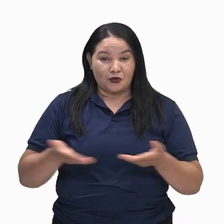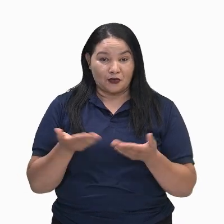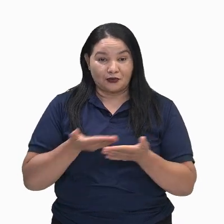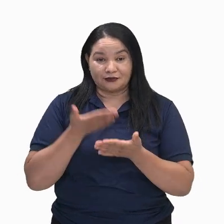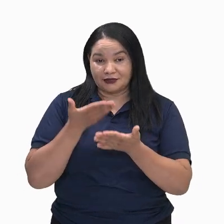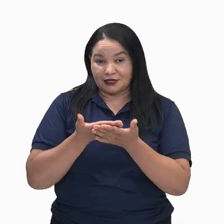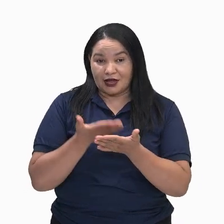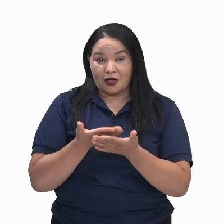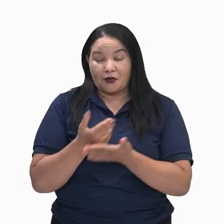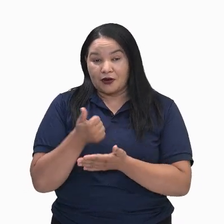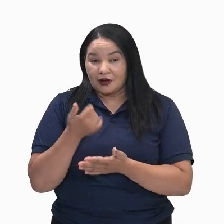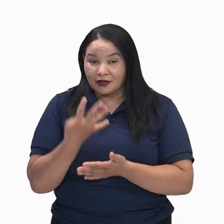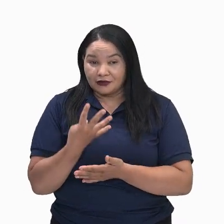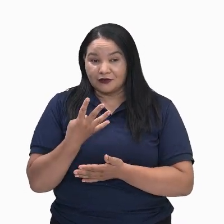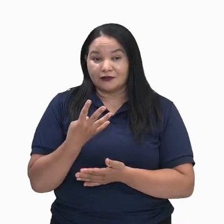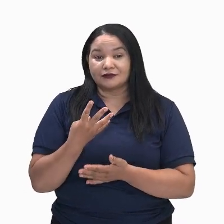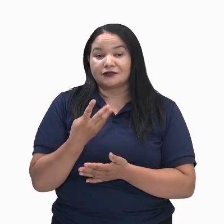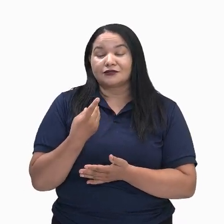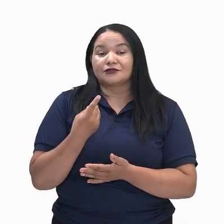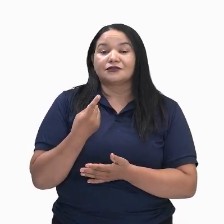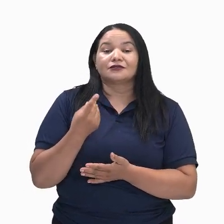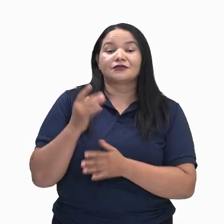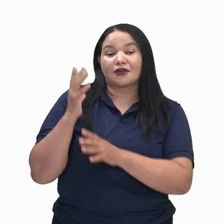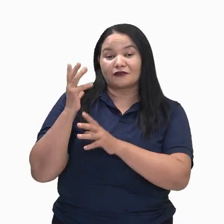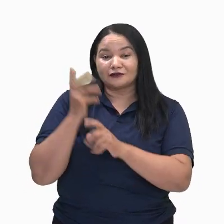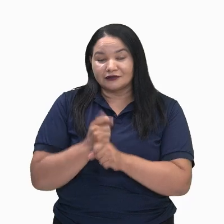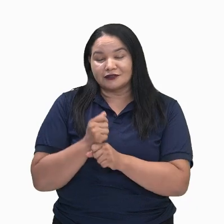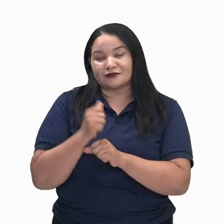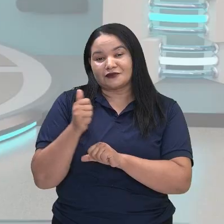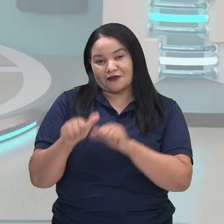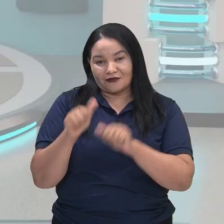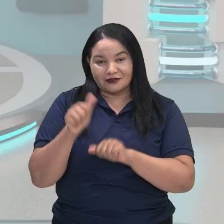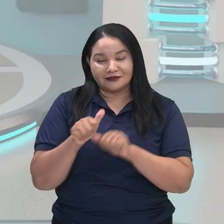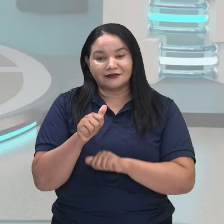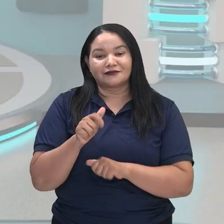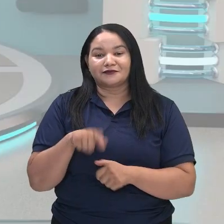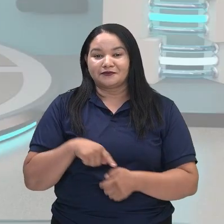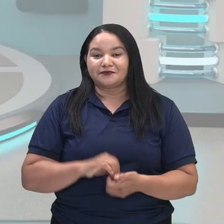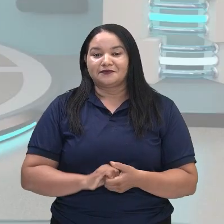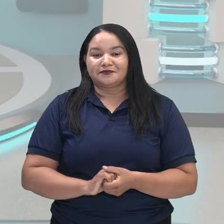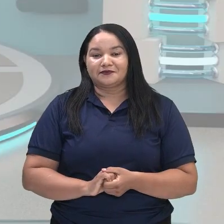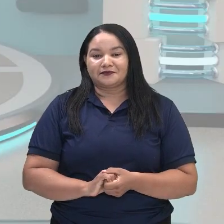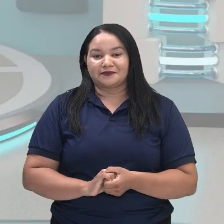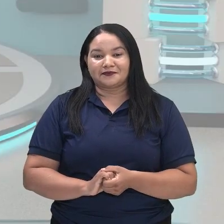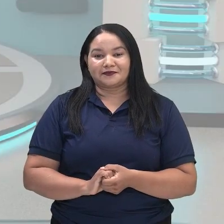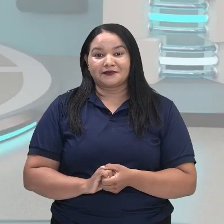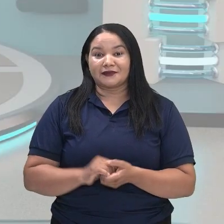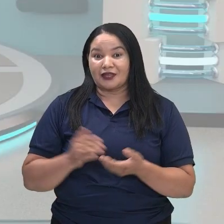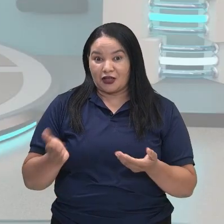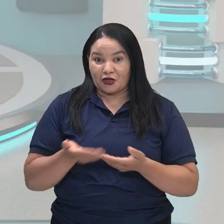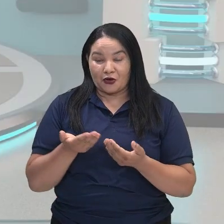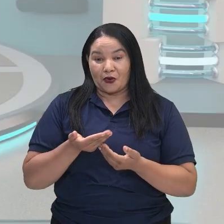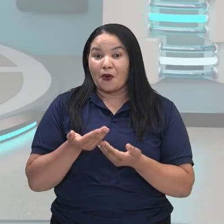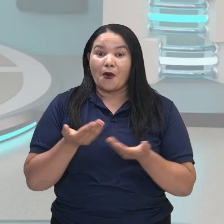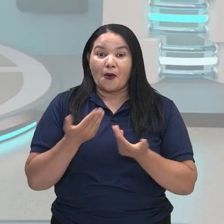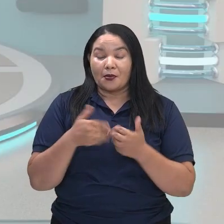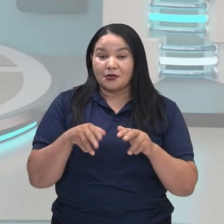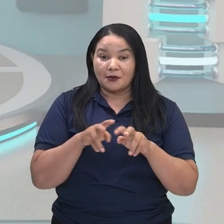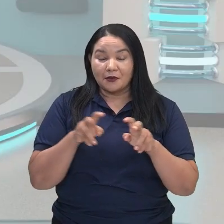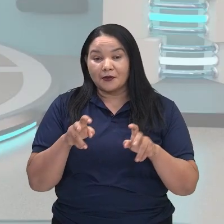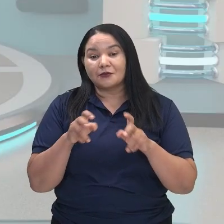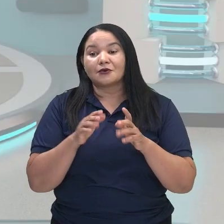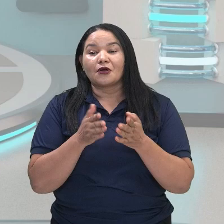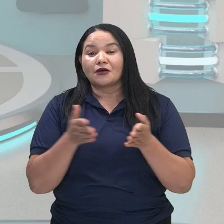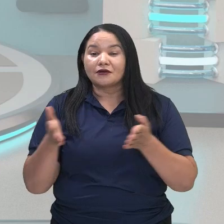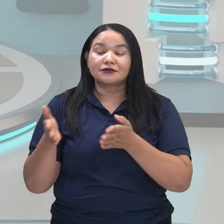aula 14 é dia de revisão e avaliação. Então, nesse momento, nós revisaremos tudo o que nós vimos